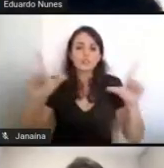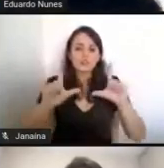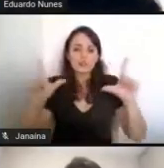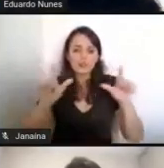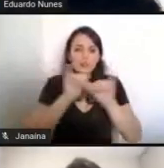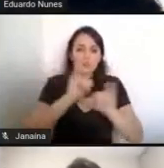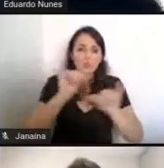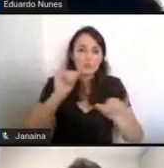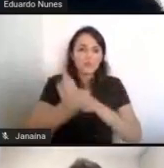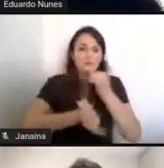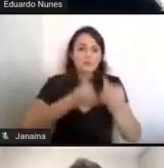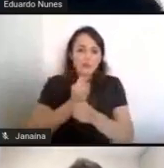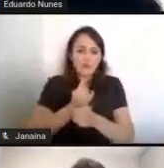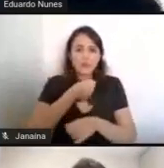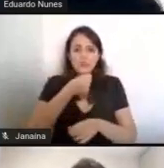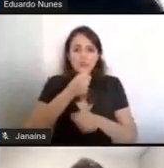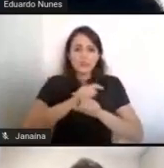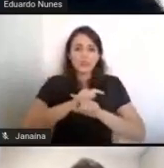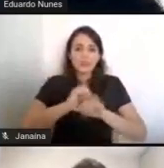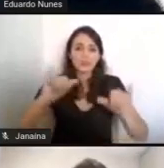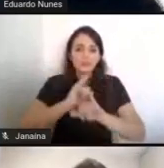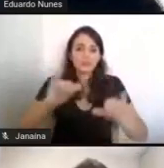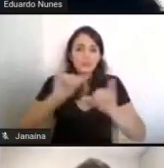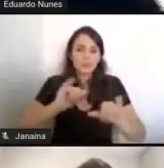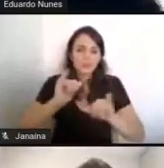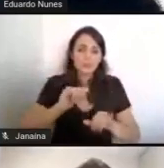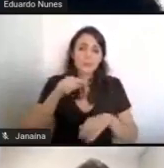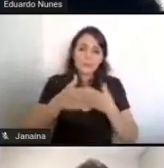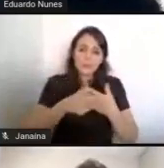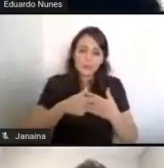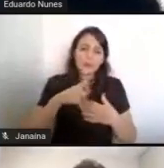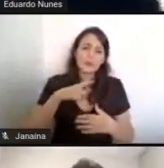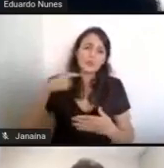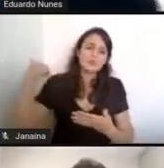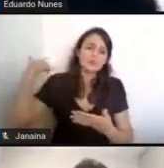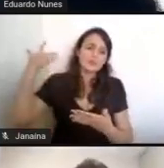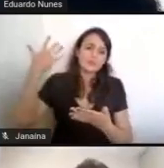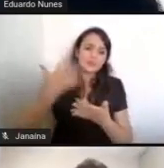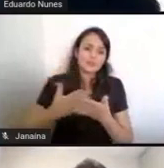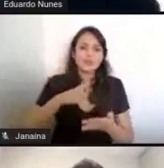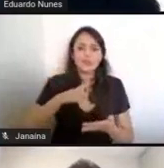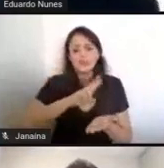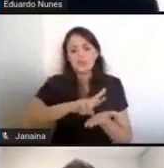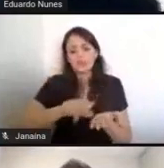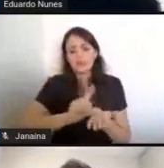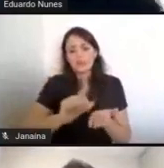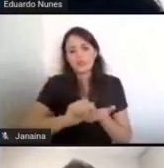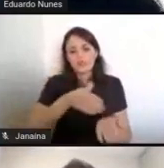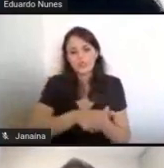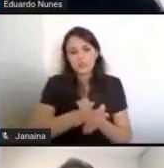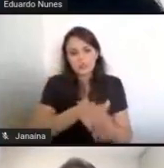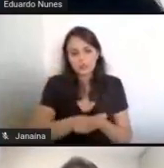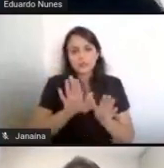O papel da mídia, ele tem sido historicamente, né, tem vários artigos publicados nesse sentido, eu peguei um para dar exemplo, mas uma busca